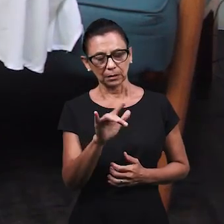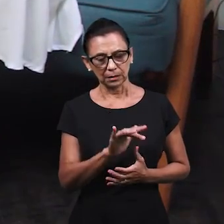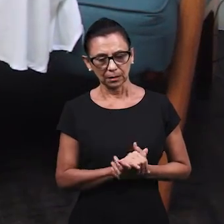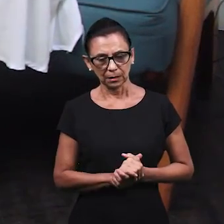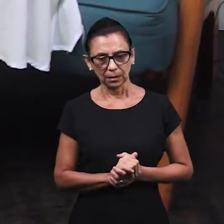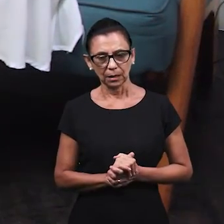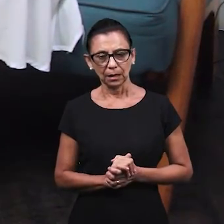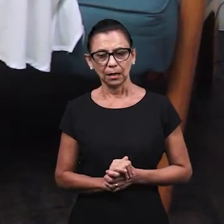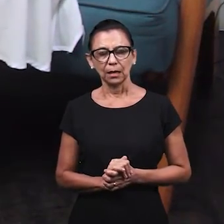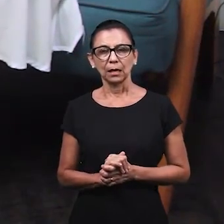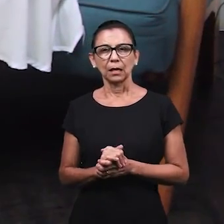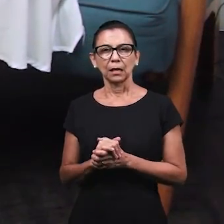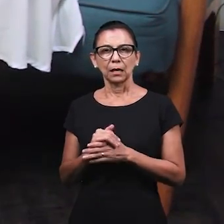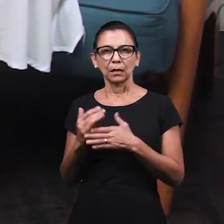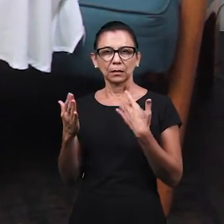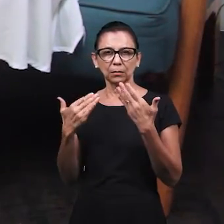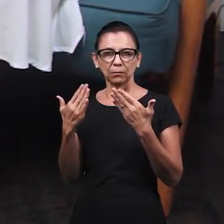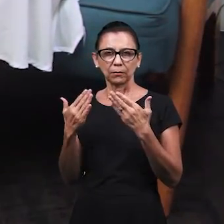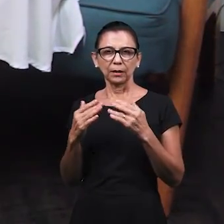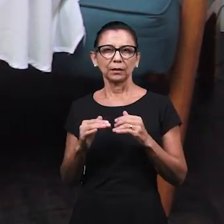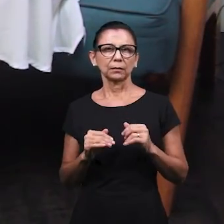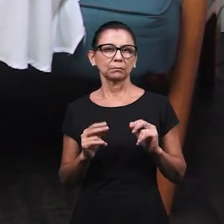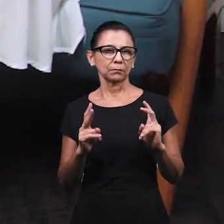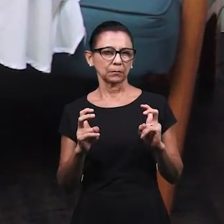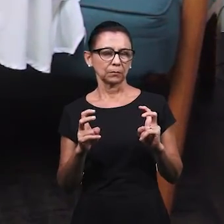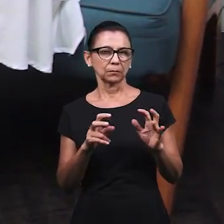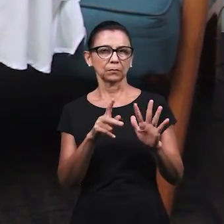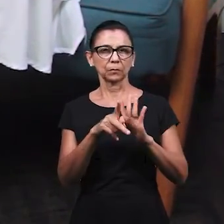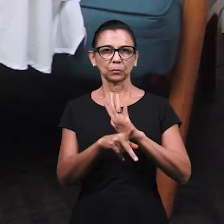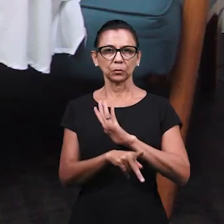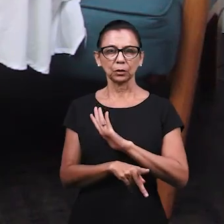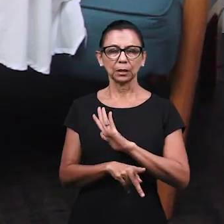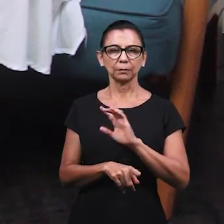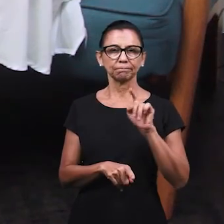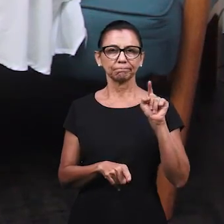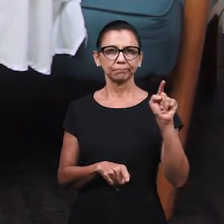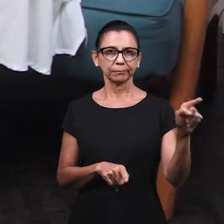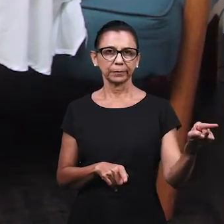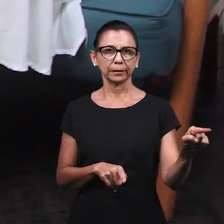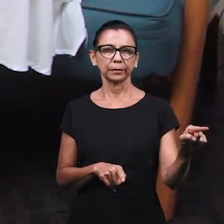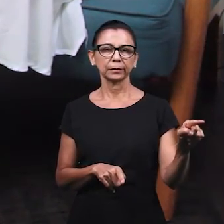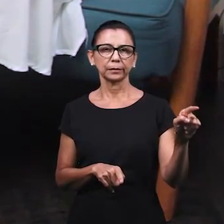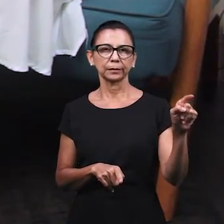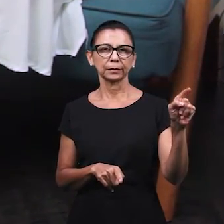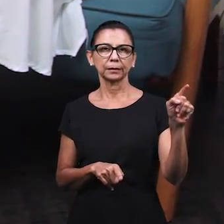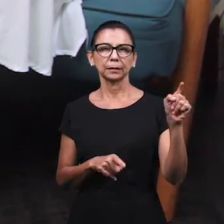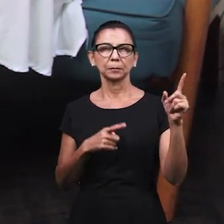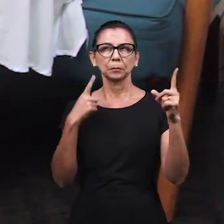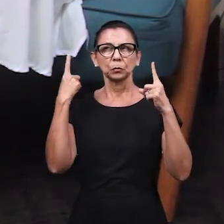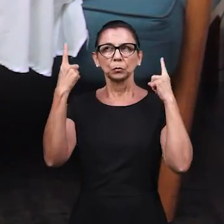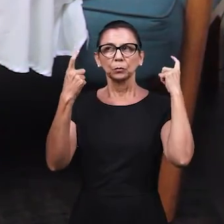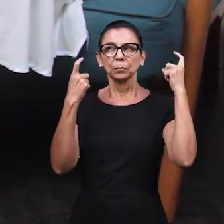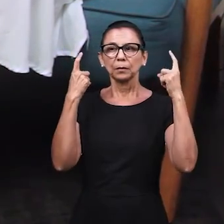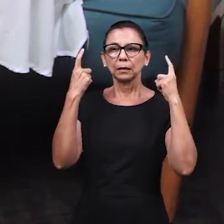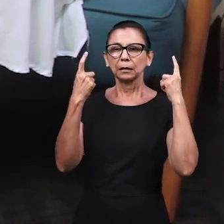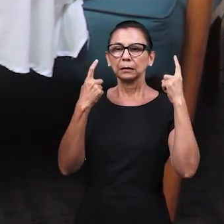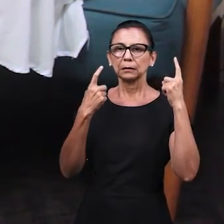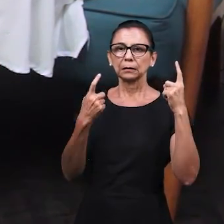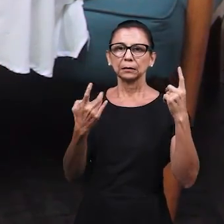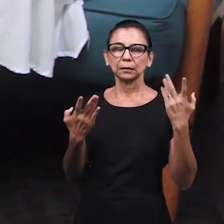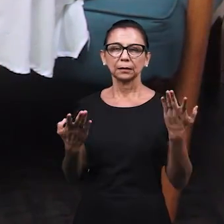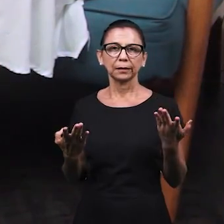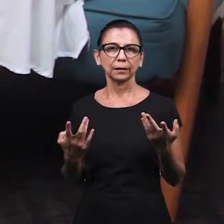a conversa que a gente vem tendo sobre esse projeto, a preocupação de Lucélia com esse momento e a